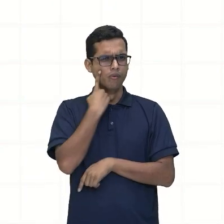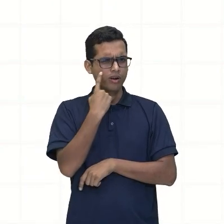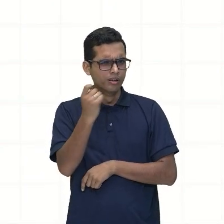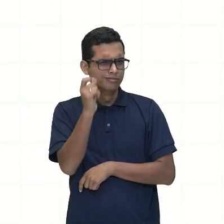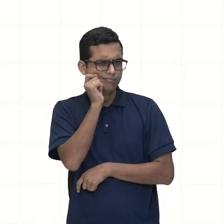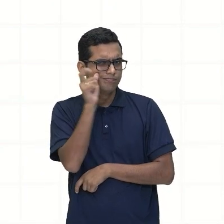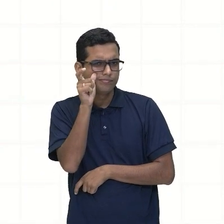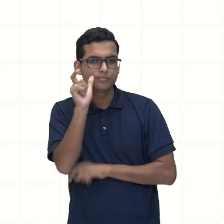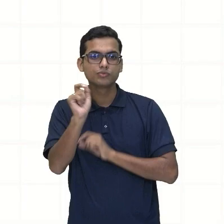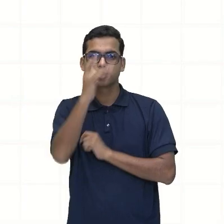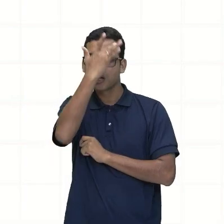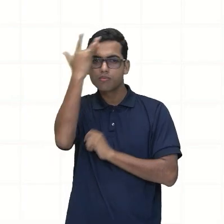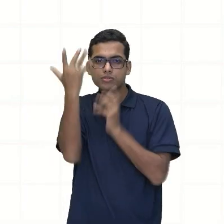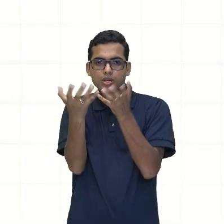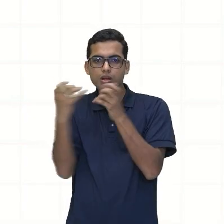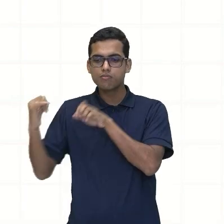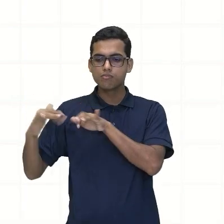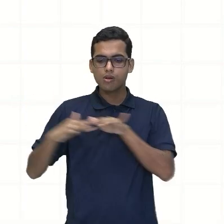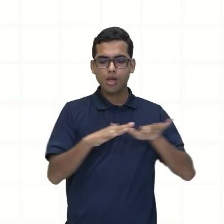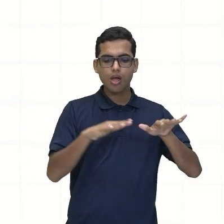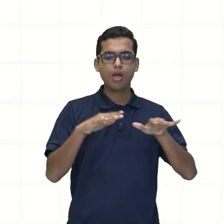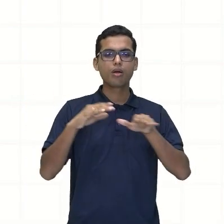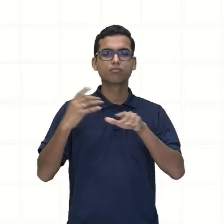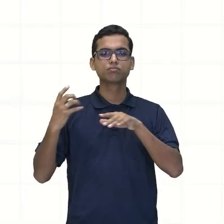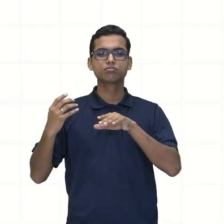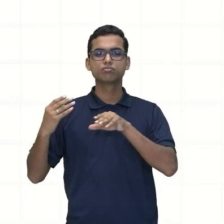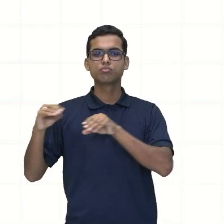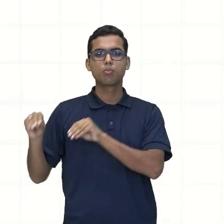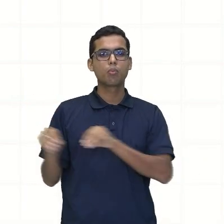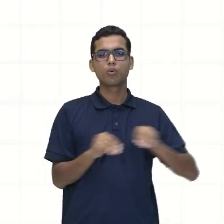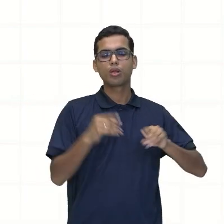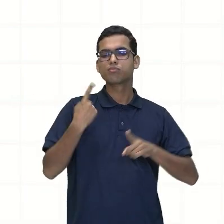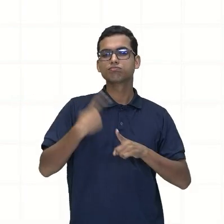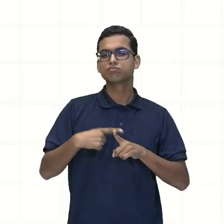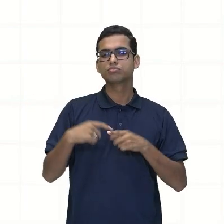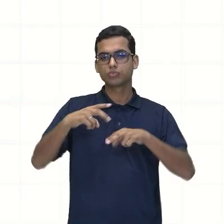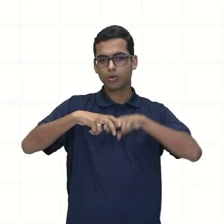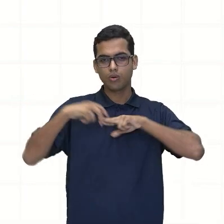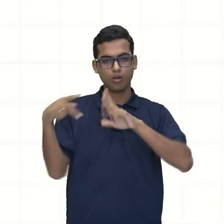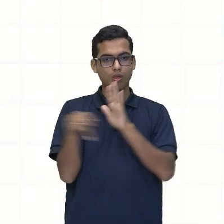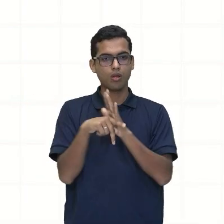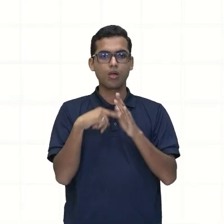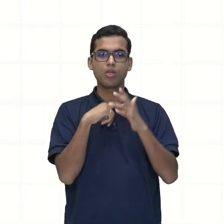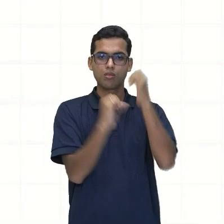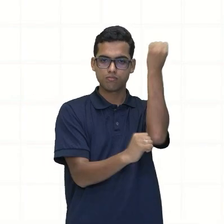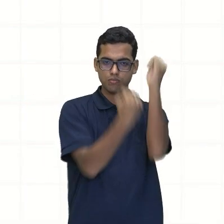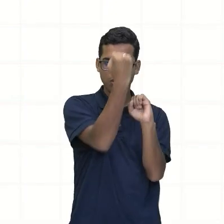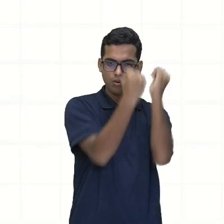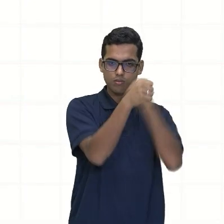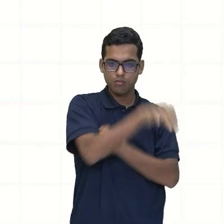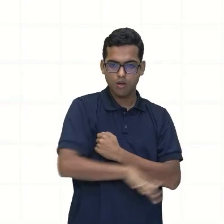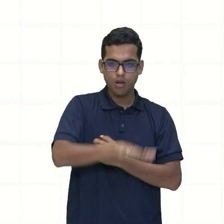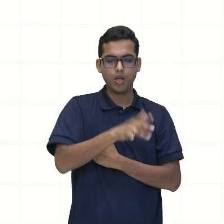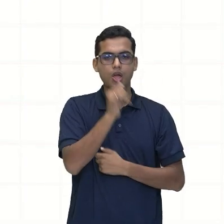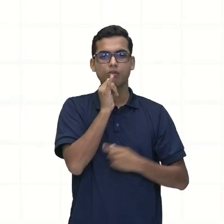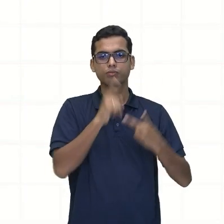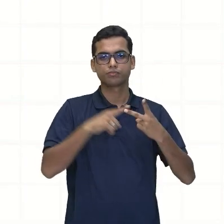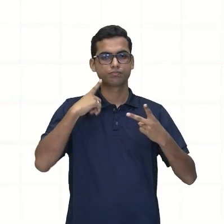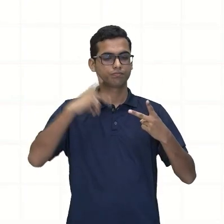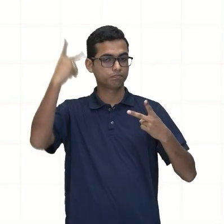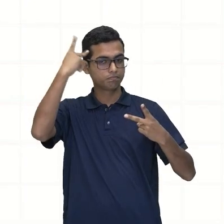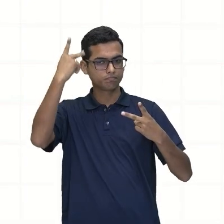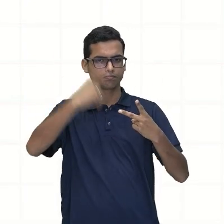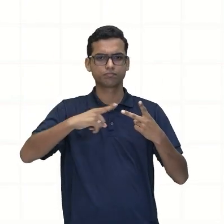principalmente aqui São Paulo e Rio de Janeiro. Nós temos também a construção de Brasília, onde a gente vai observar o fluxo migratório para a